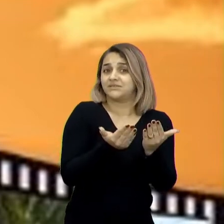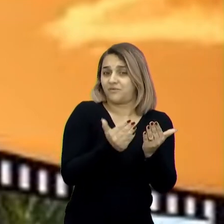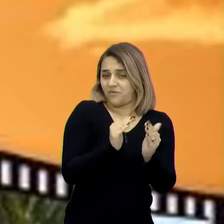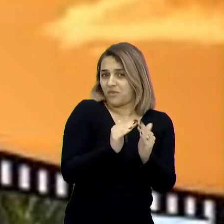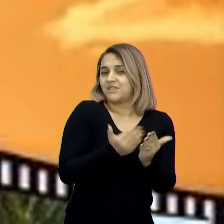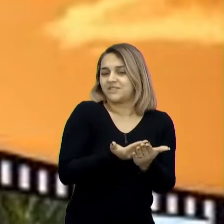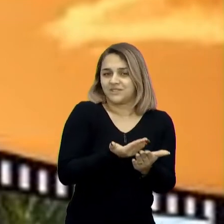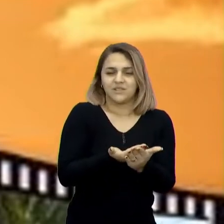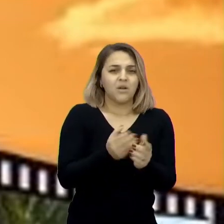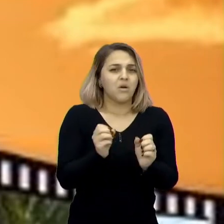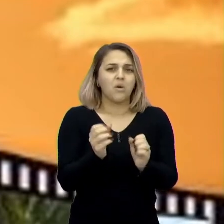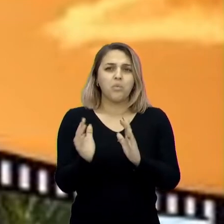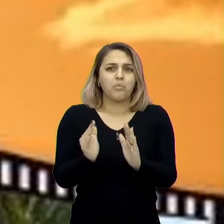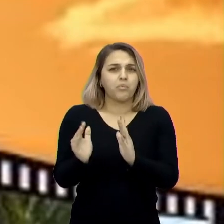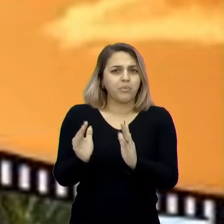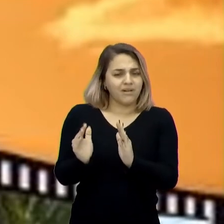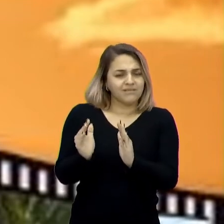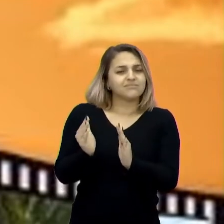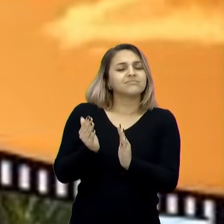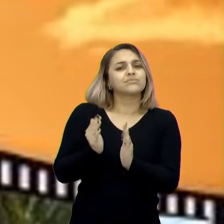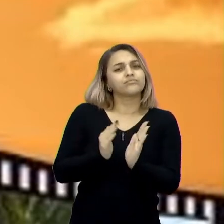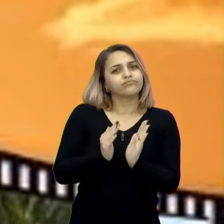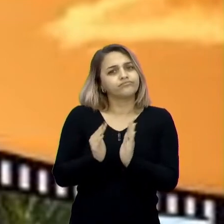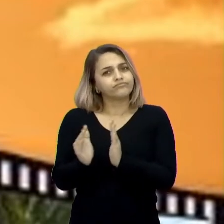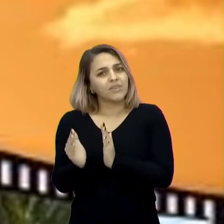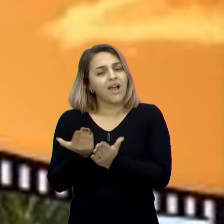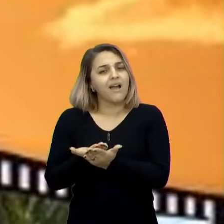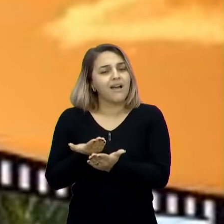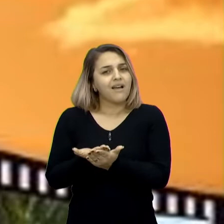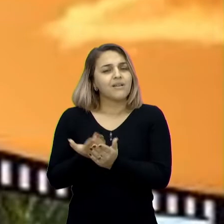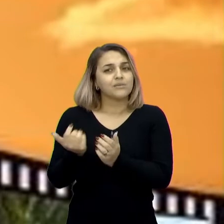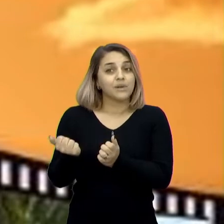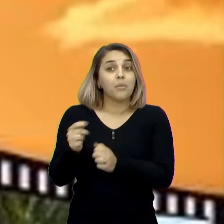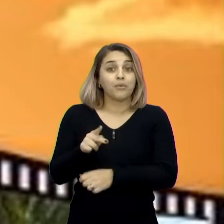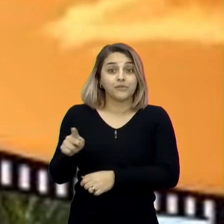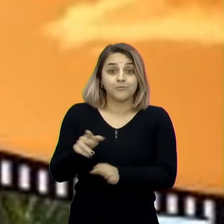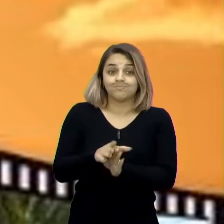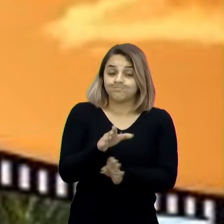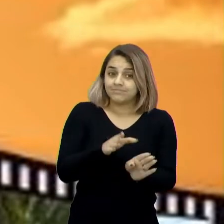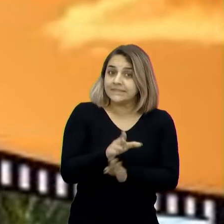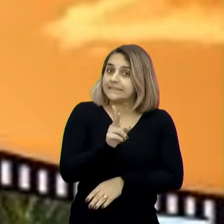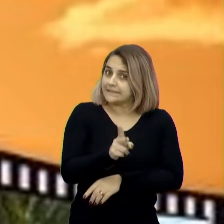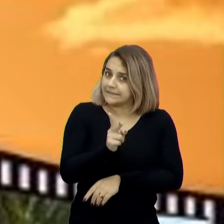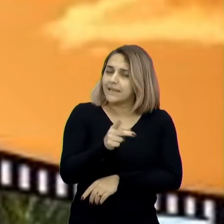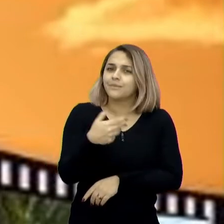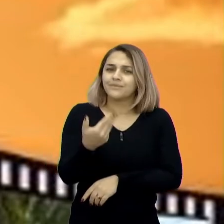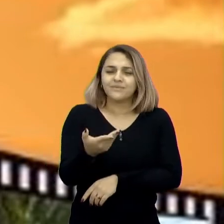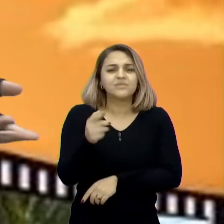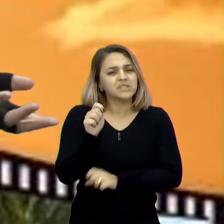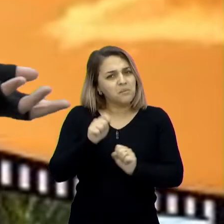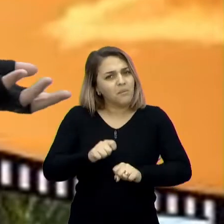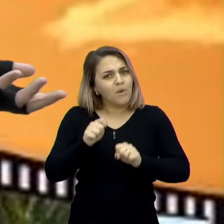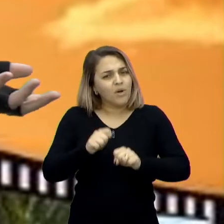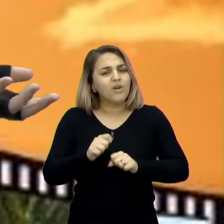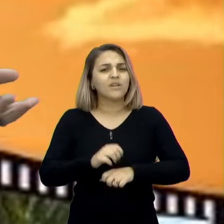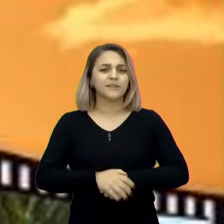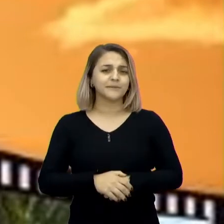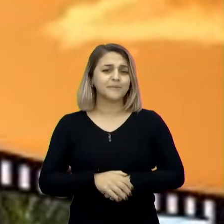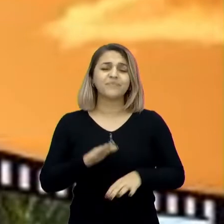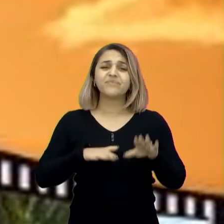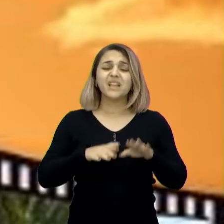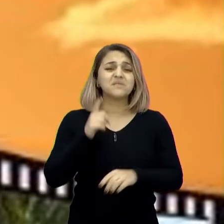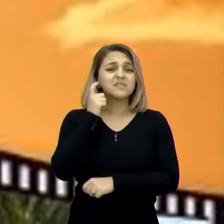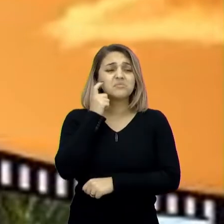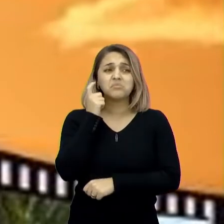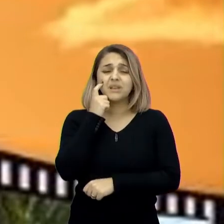uma aula, claro, sempre orientado com os professores, vocês podem começar a fazer esse recorte, porque a gente acha que o nosso dia a dia ele não pode ser